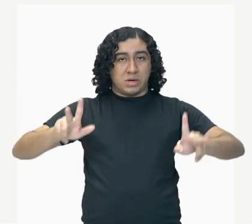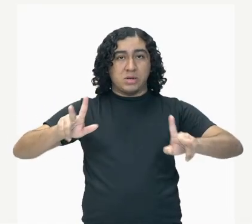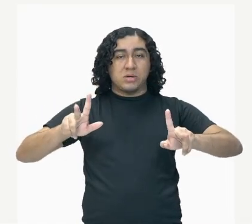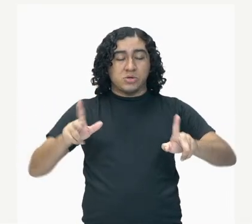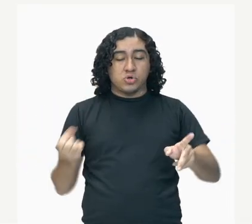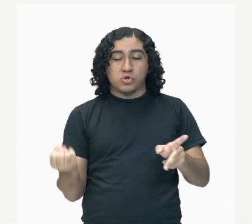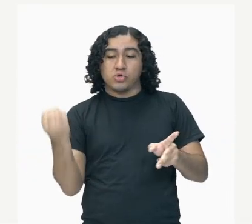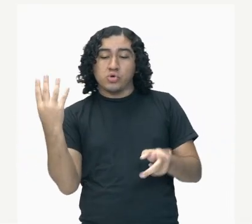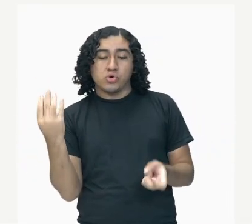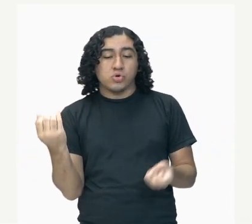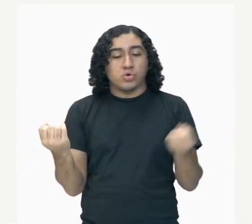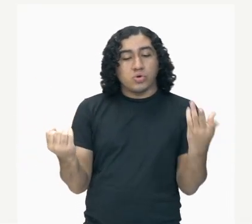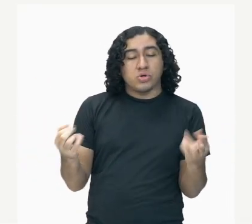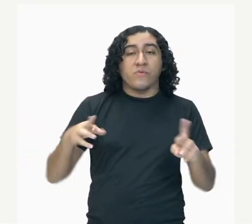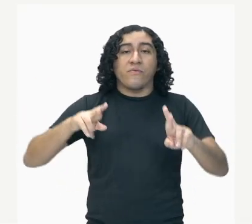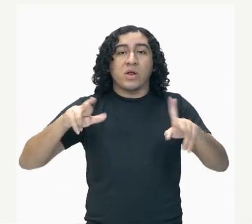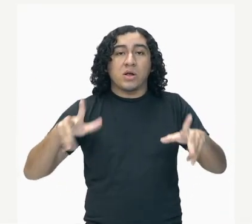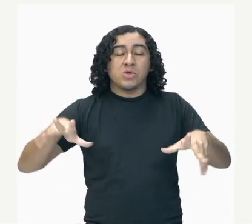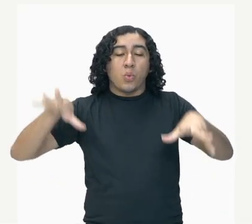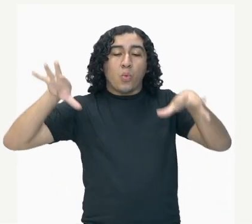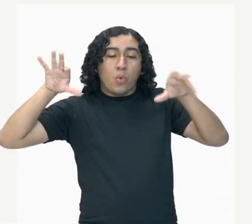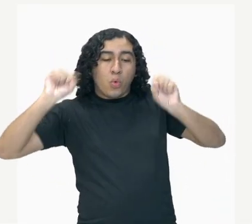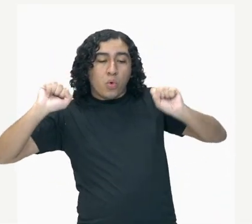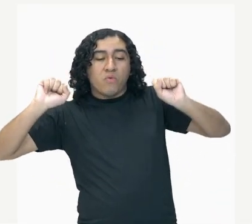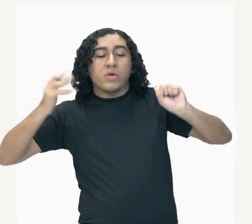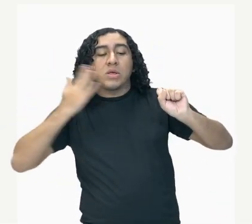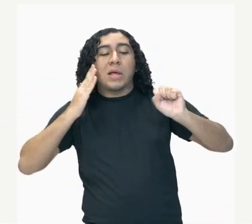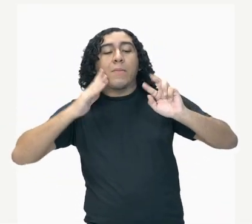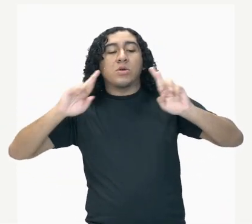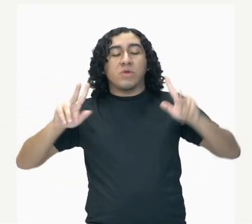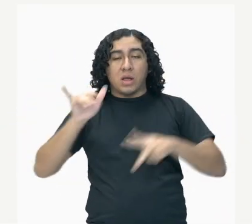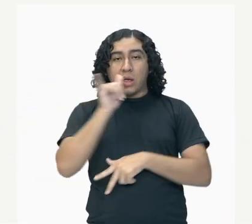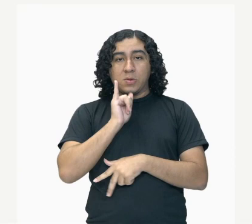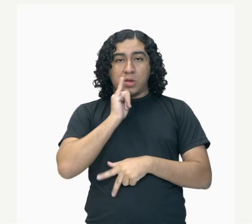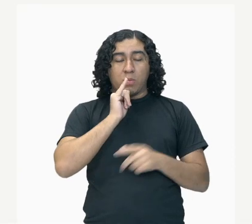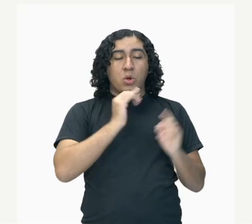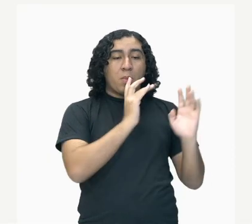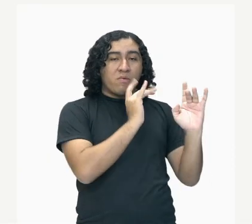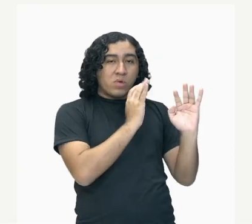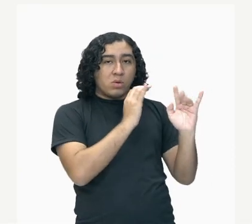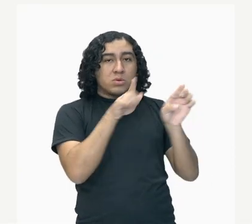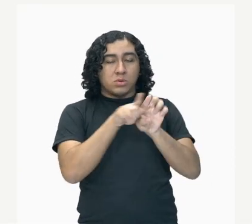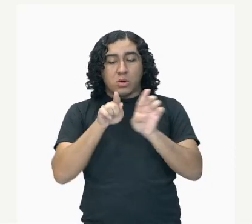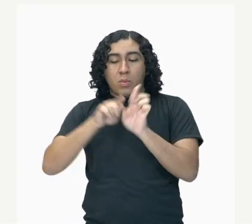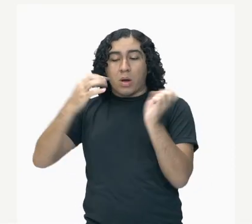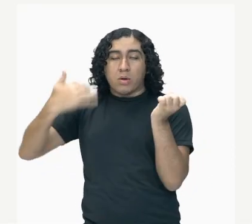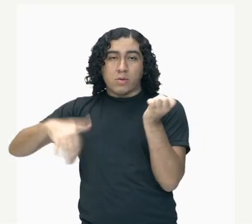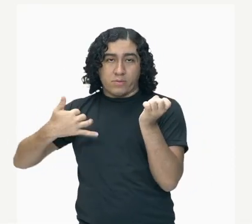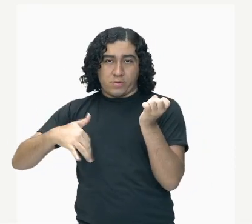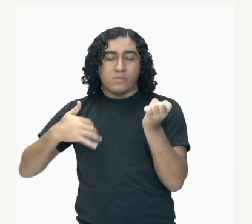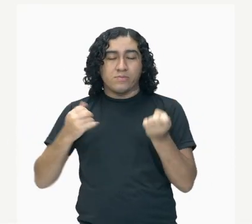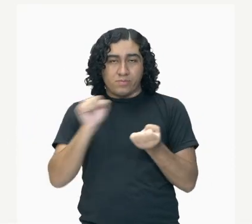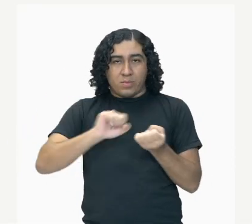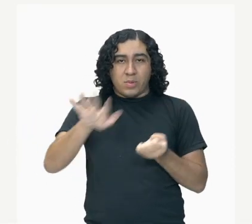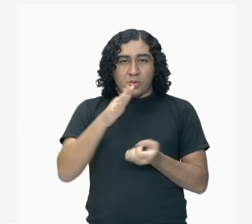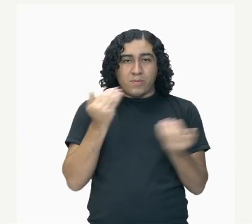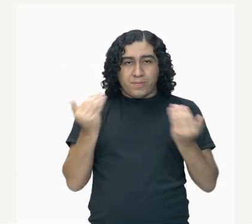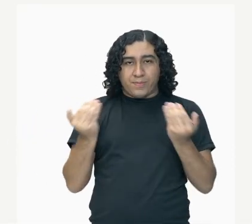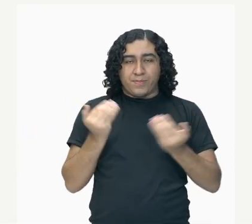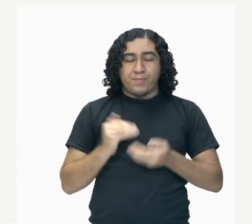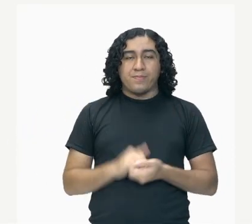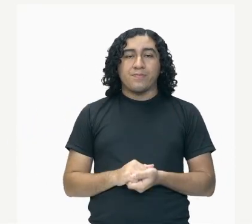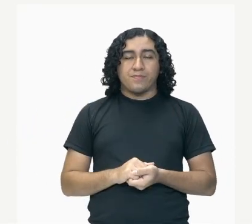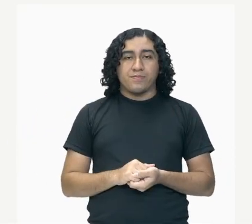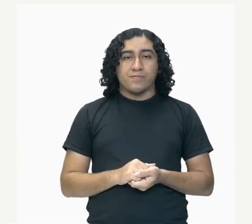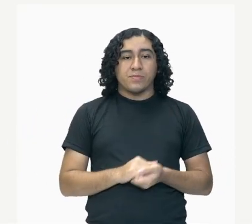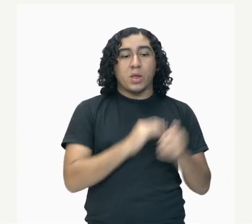totalmente diferentes como por exemplo uma flauta e um cavaquinho como você vê na imagem então o